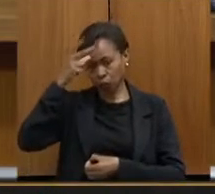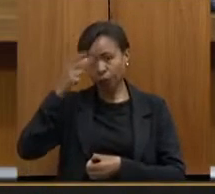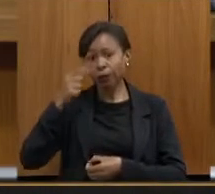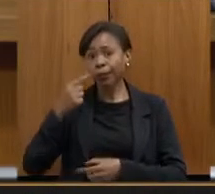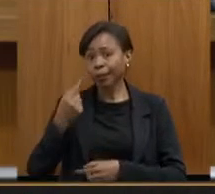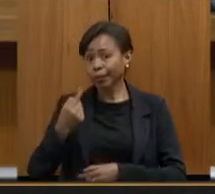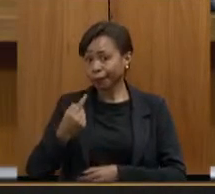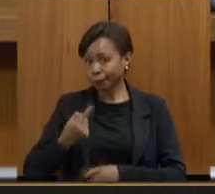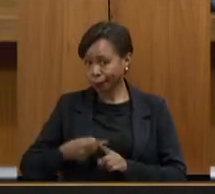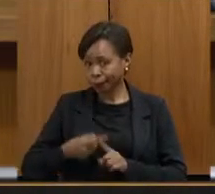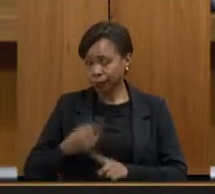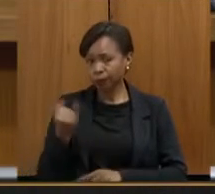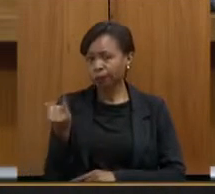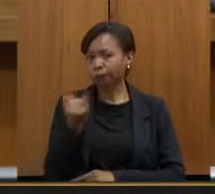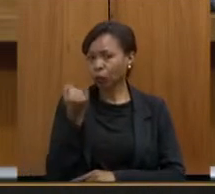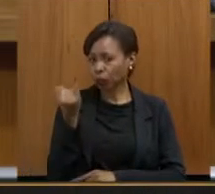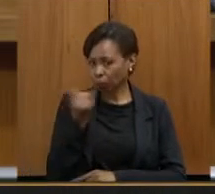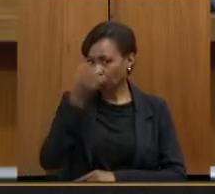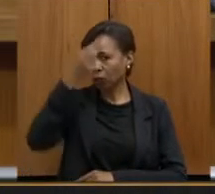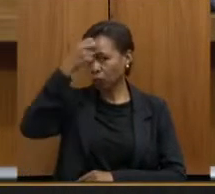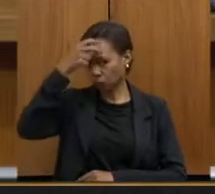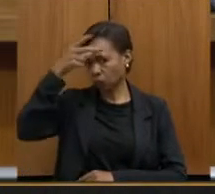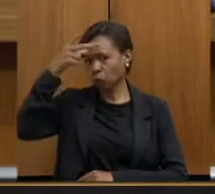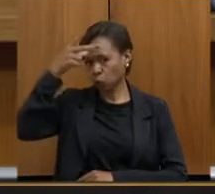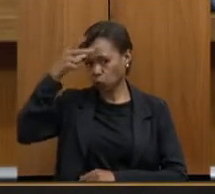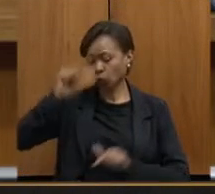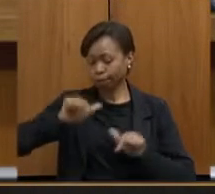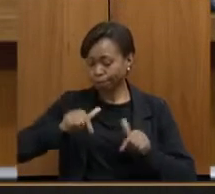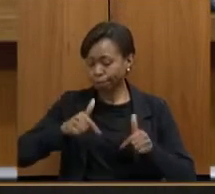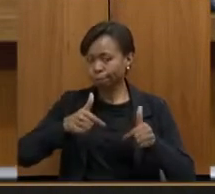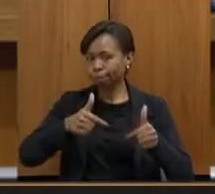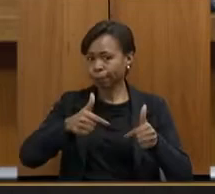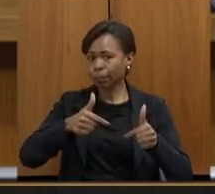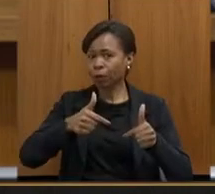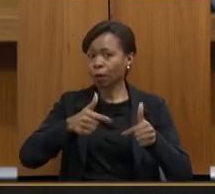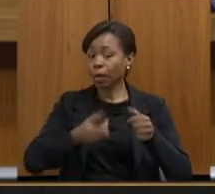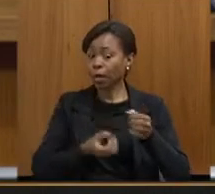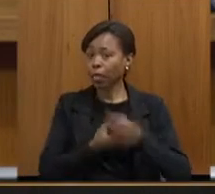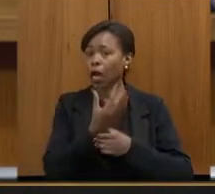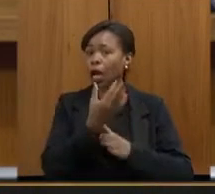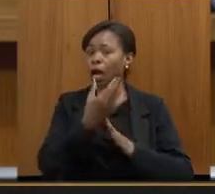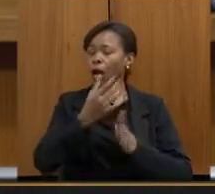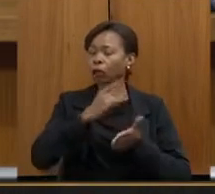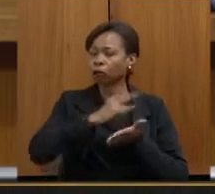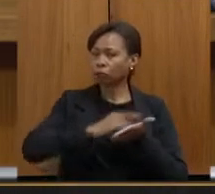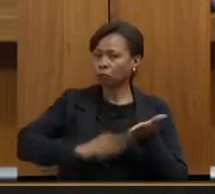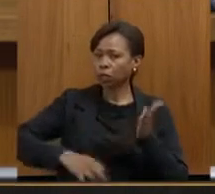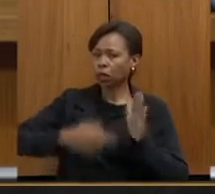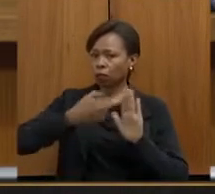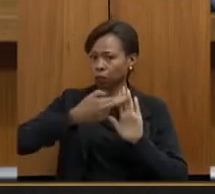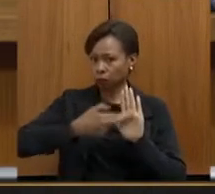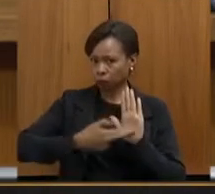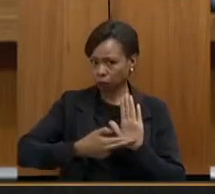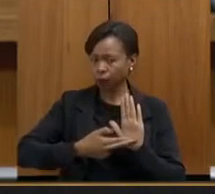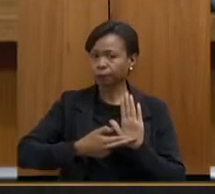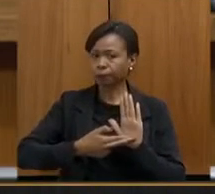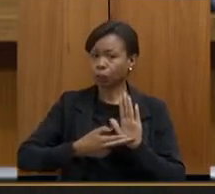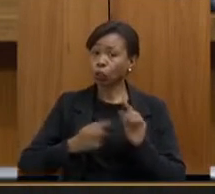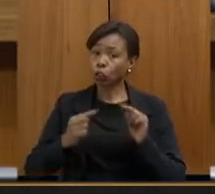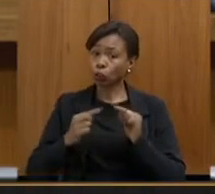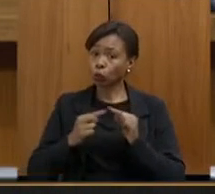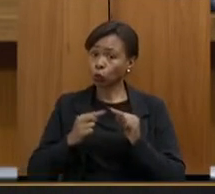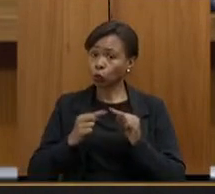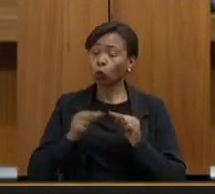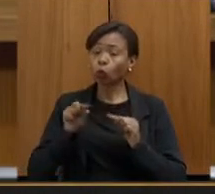protagonismo dos municípios para o procedimento de regularização fundiária urbana. De acordo com o procedimento